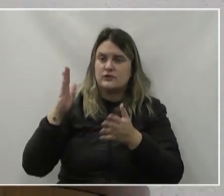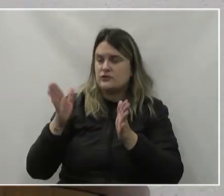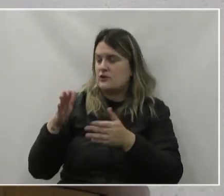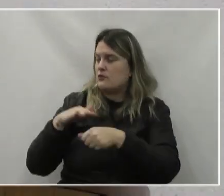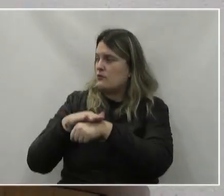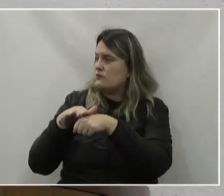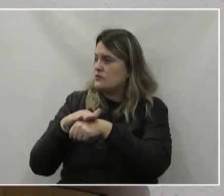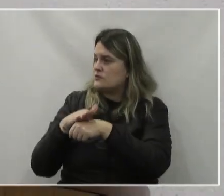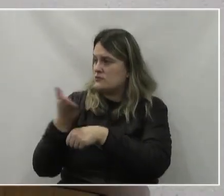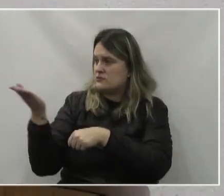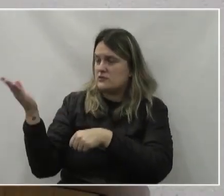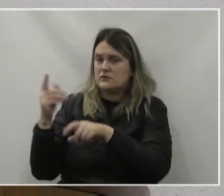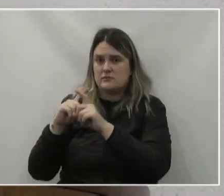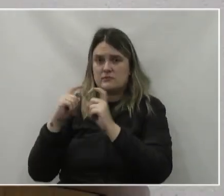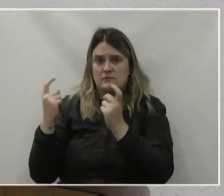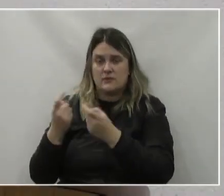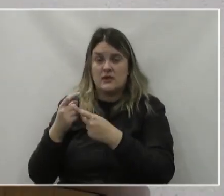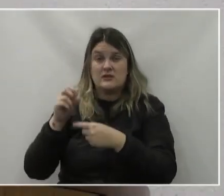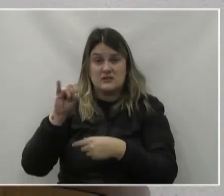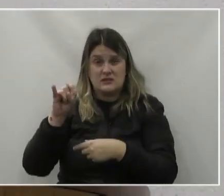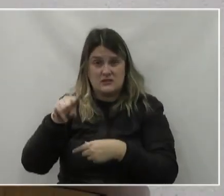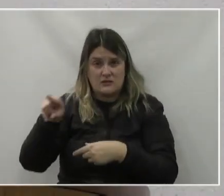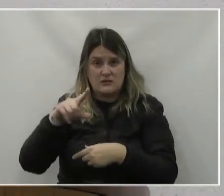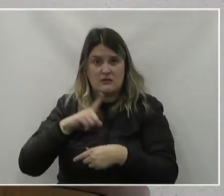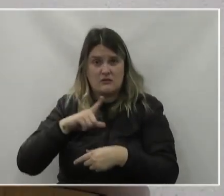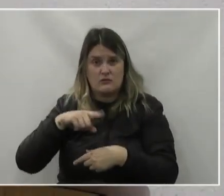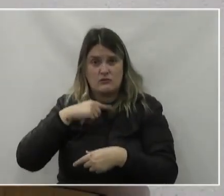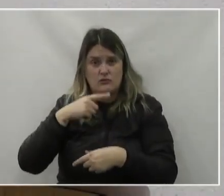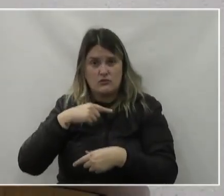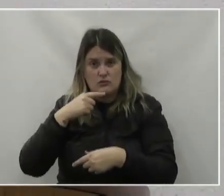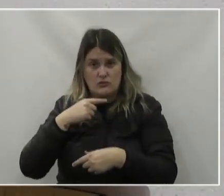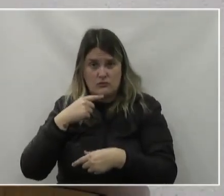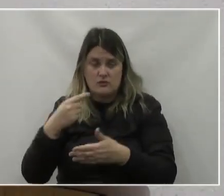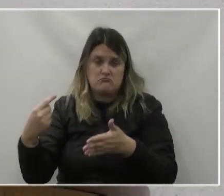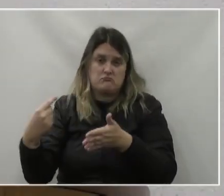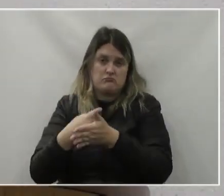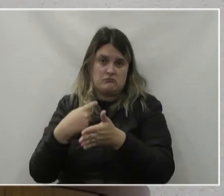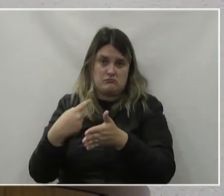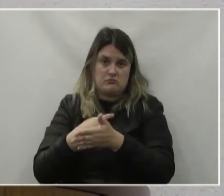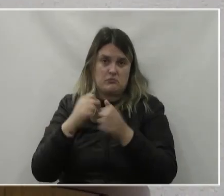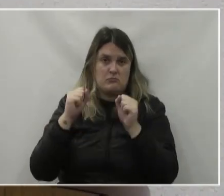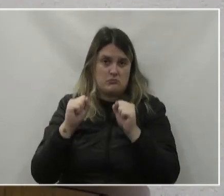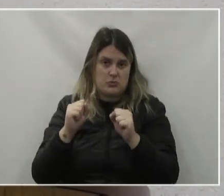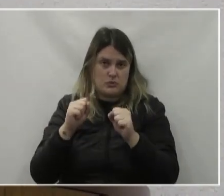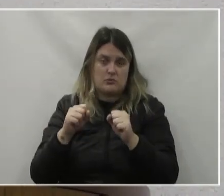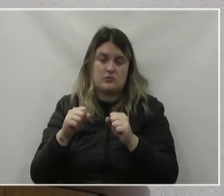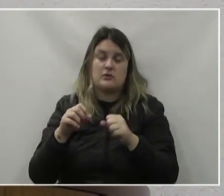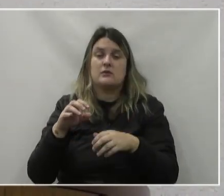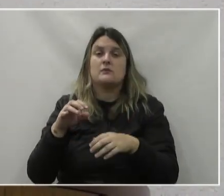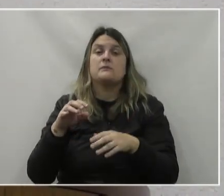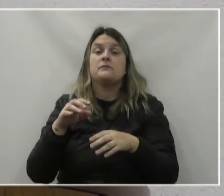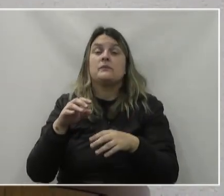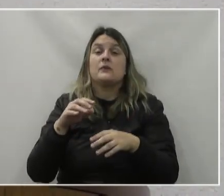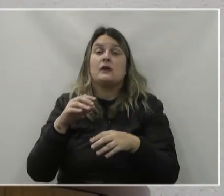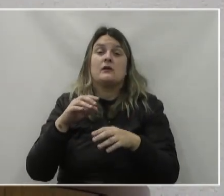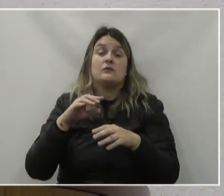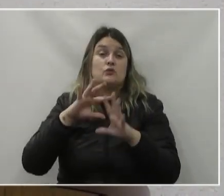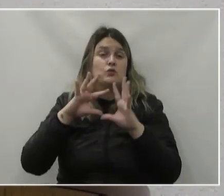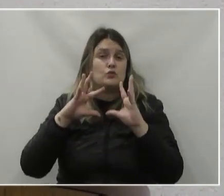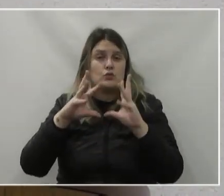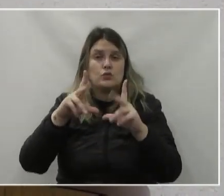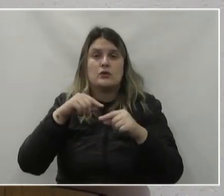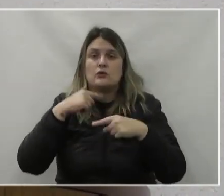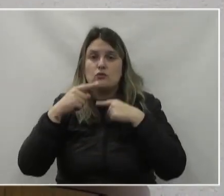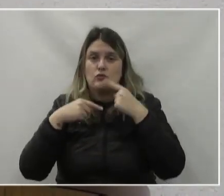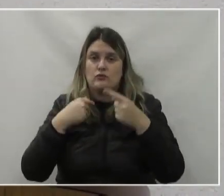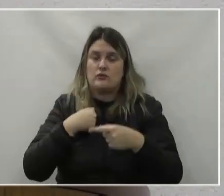senhores, né? Então, assim, as dúvidas, nós tivemos a oportunidade de discutir isso amplamente aqui, né? Então, todas as dúvidas foram